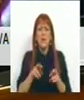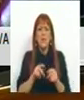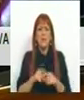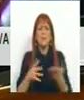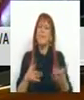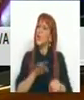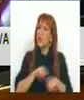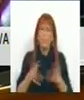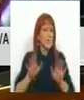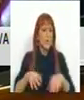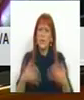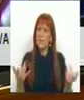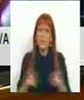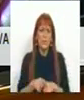custa